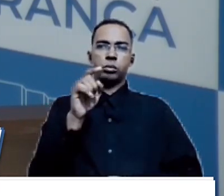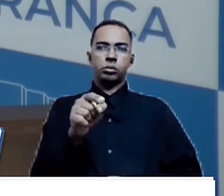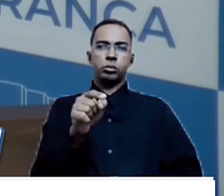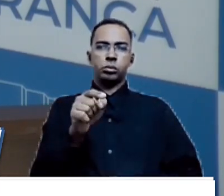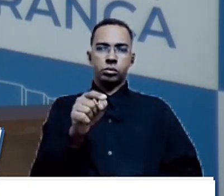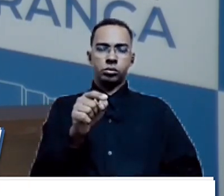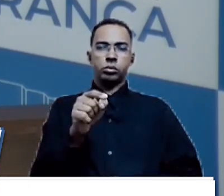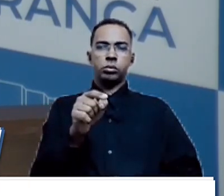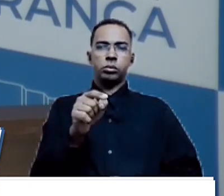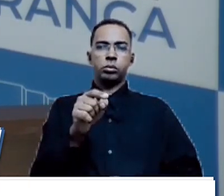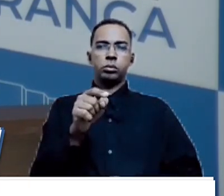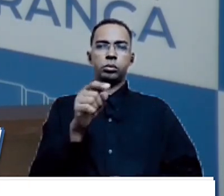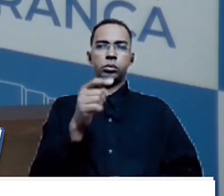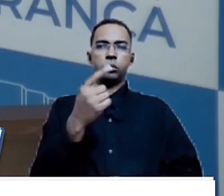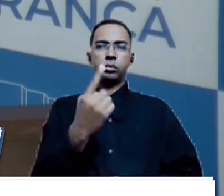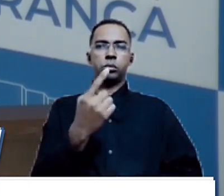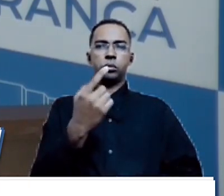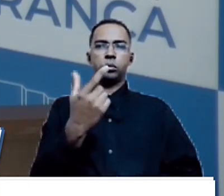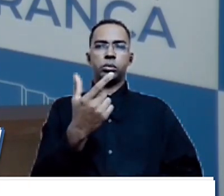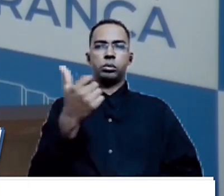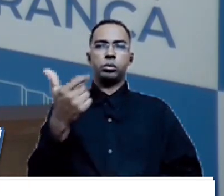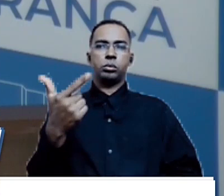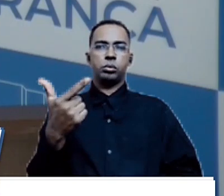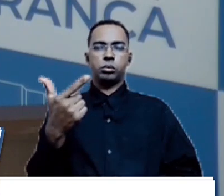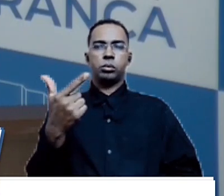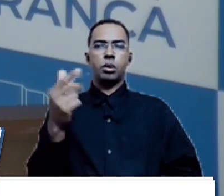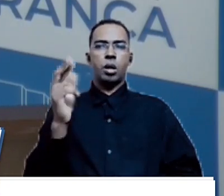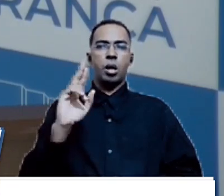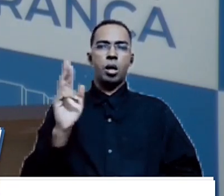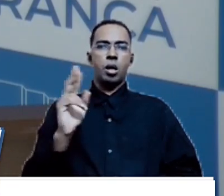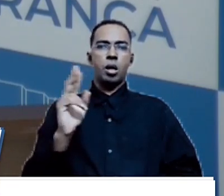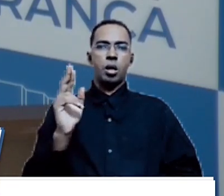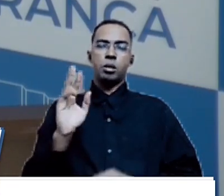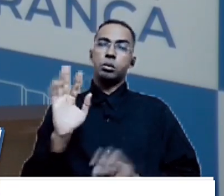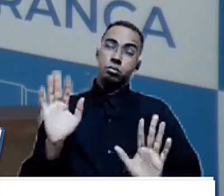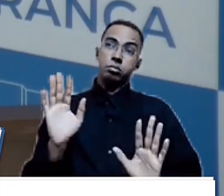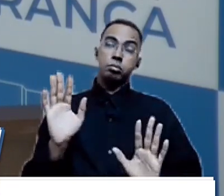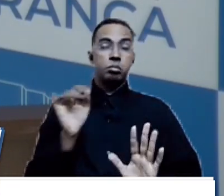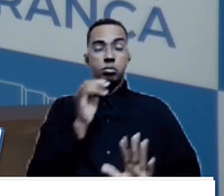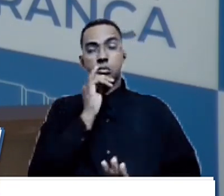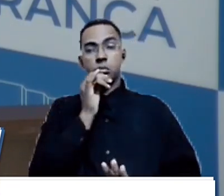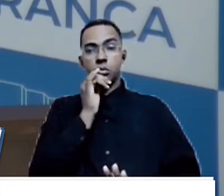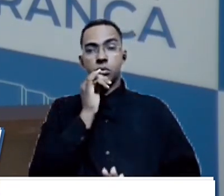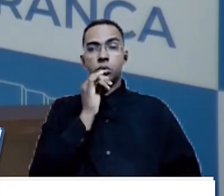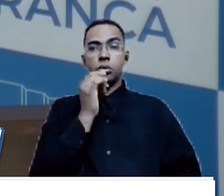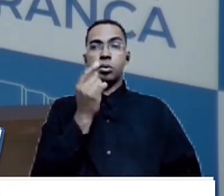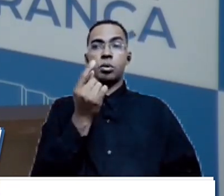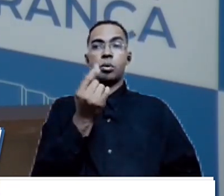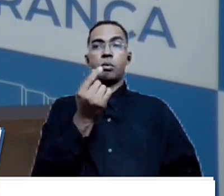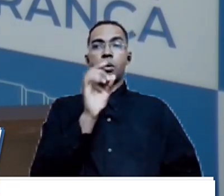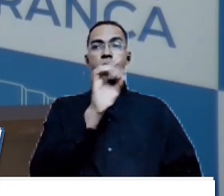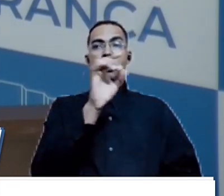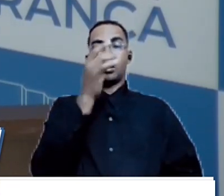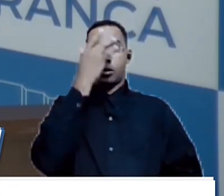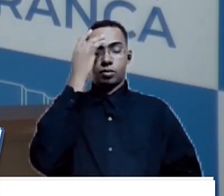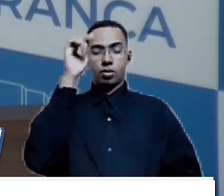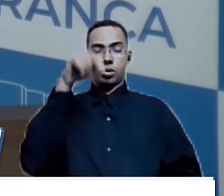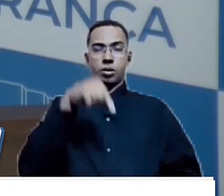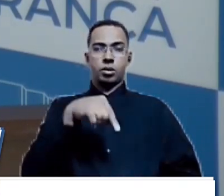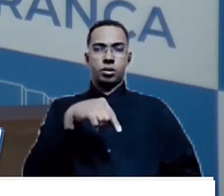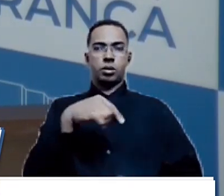.12 vamos dizer que esse é o valor de cada pessoa que na nossa cidade